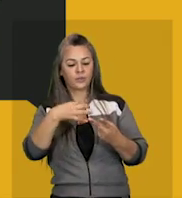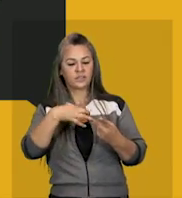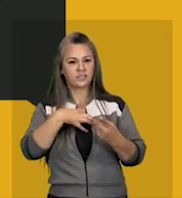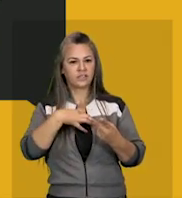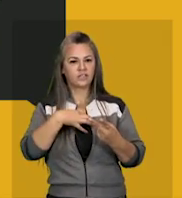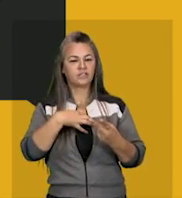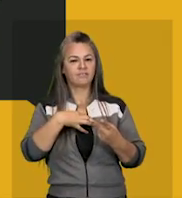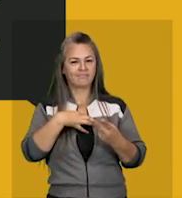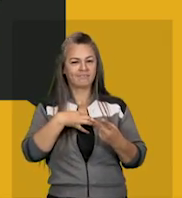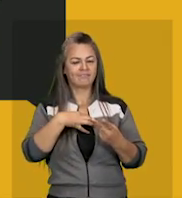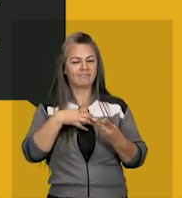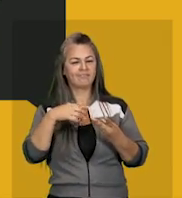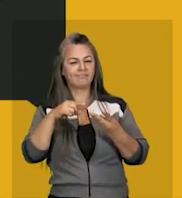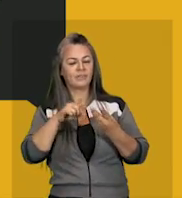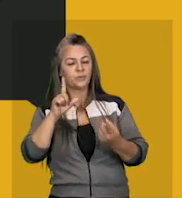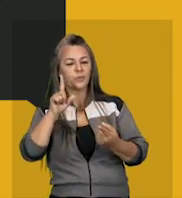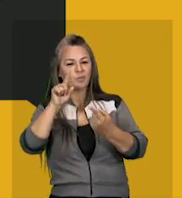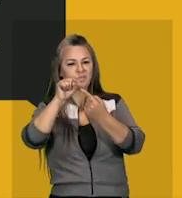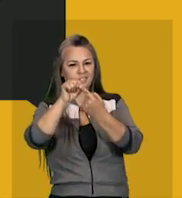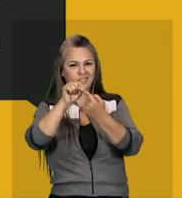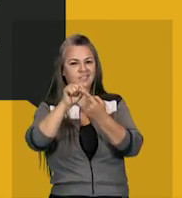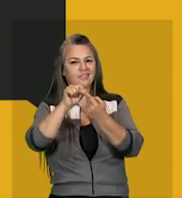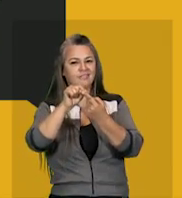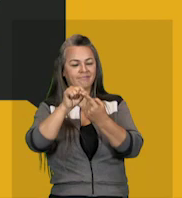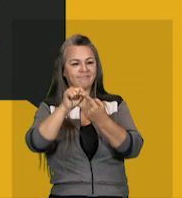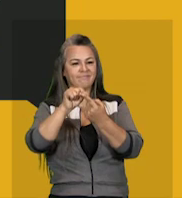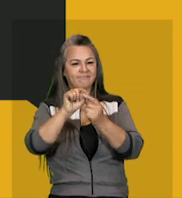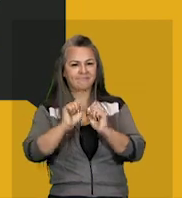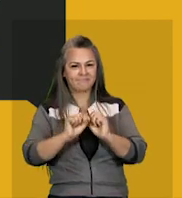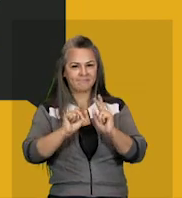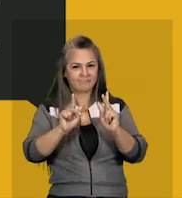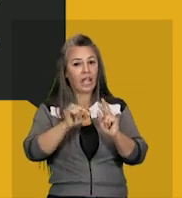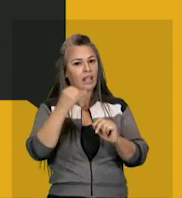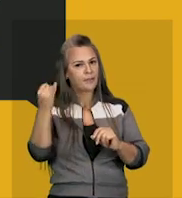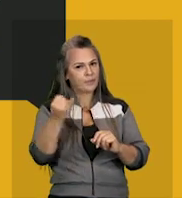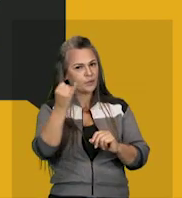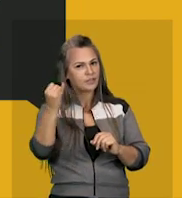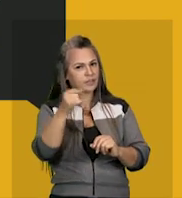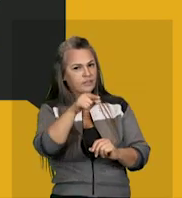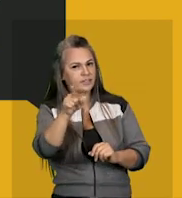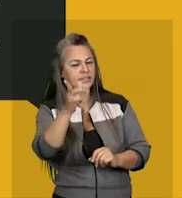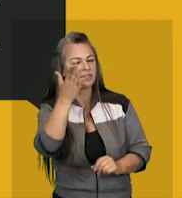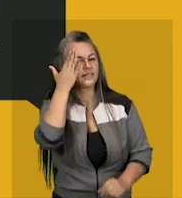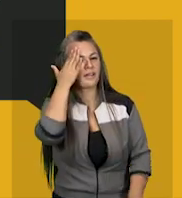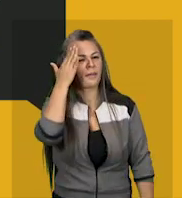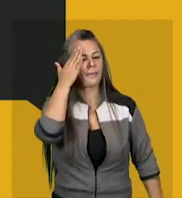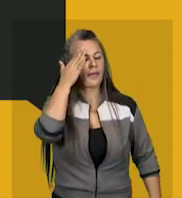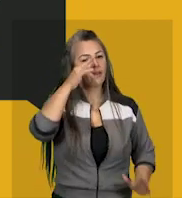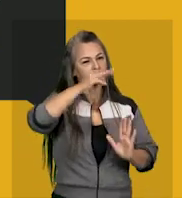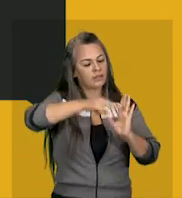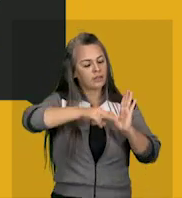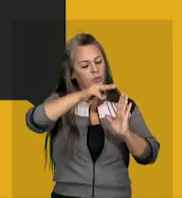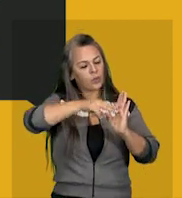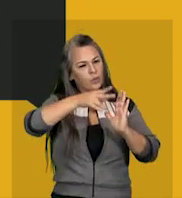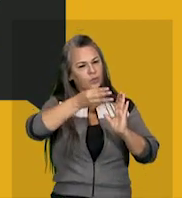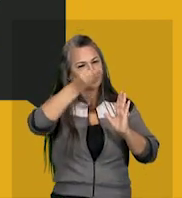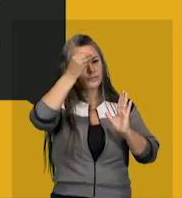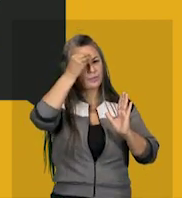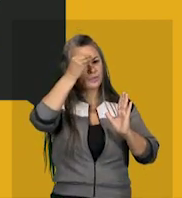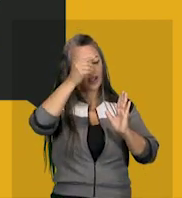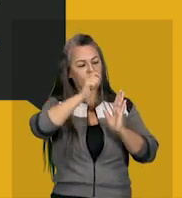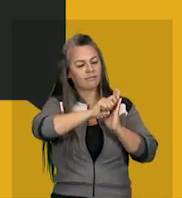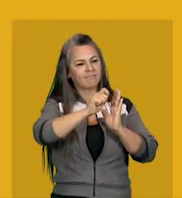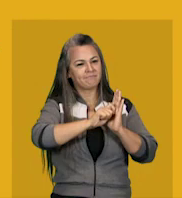né? Depende da intenção de quem faz, de quem escreve. Então é importante saber quais são elas e saber usá-las bem, adequadamente, não